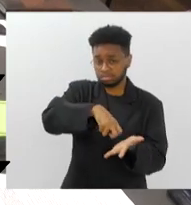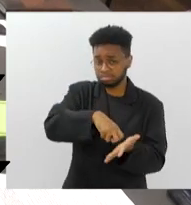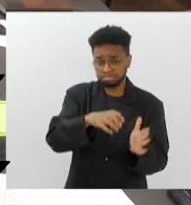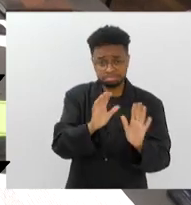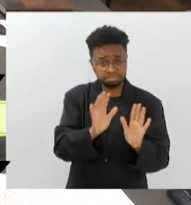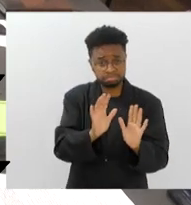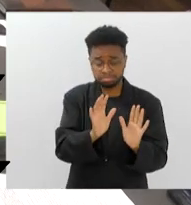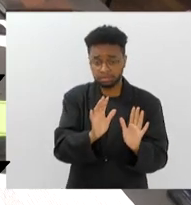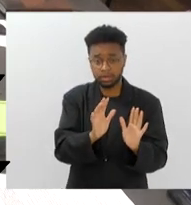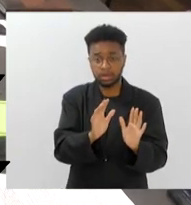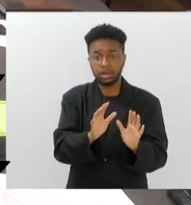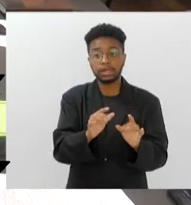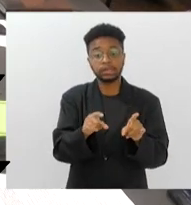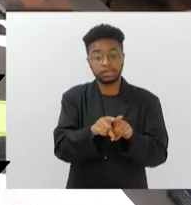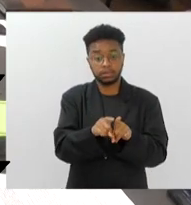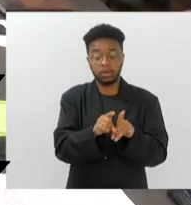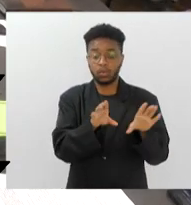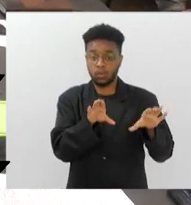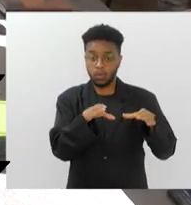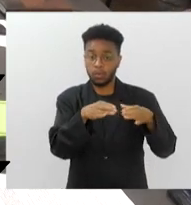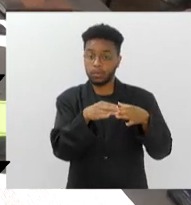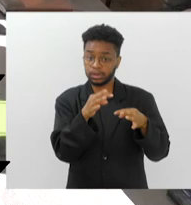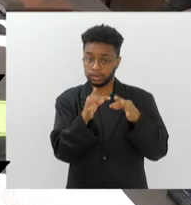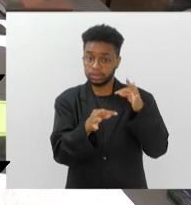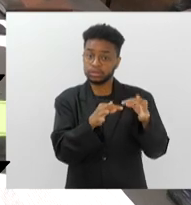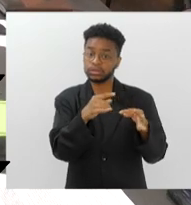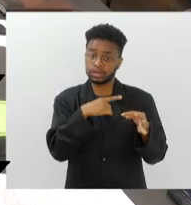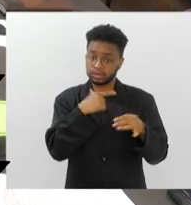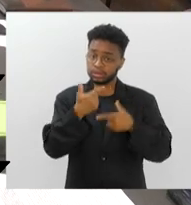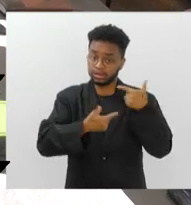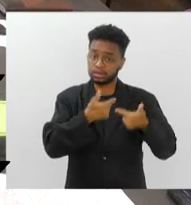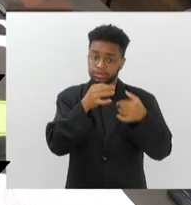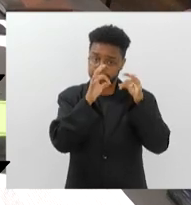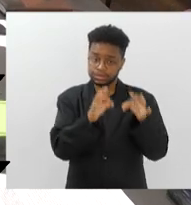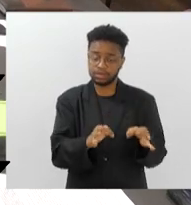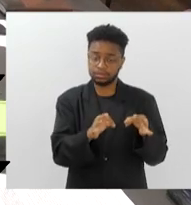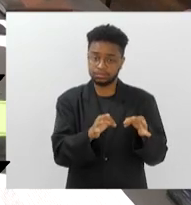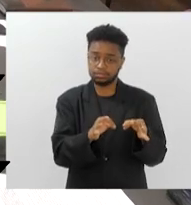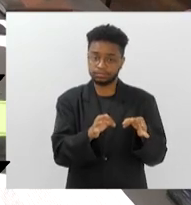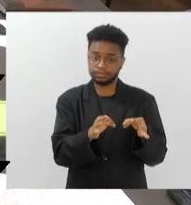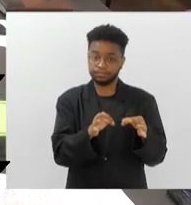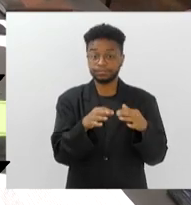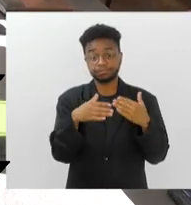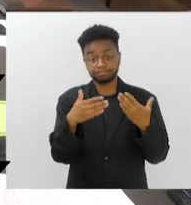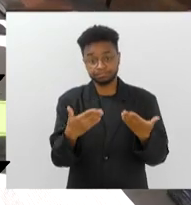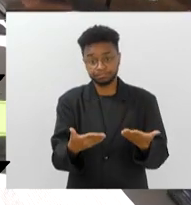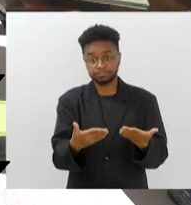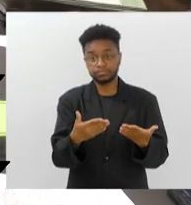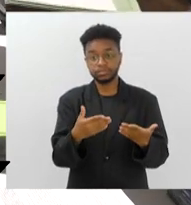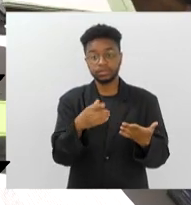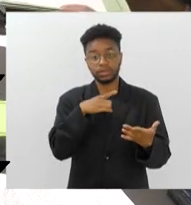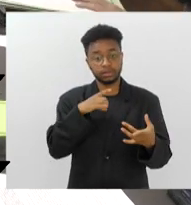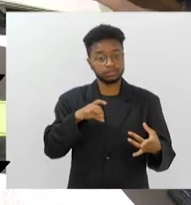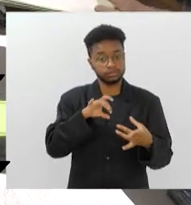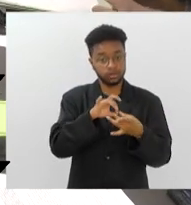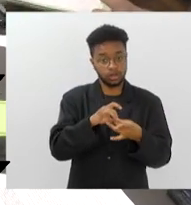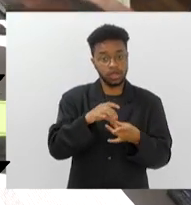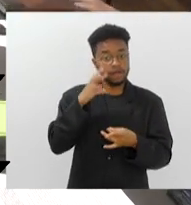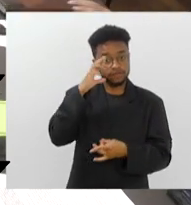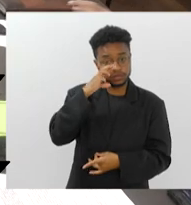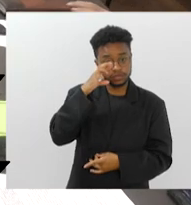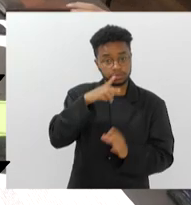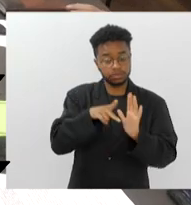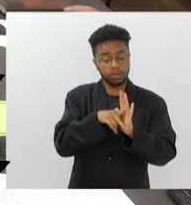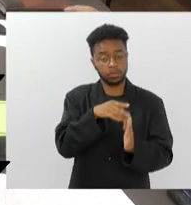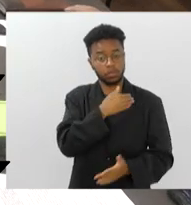inclusive às Comunidades terapêuticas que fazem um trabalho incorreto então isso faz parte da fiscalização do governo inclusive o governo